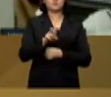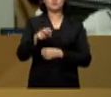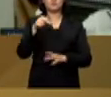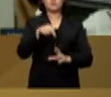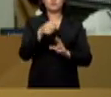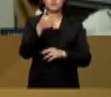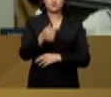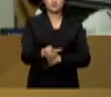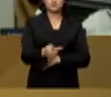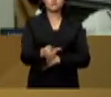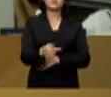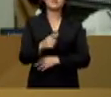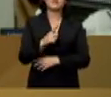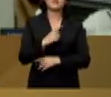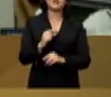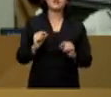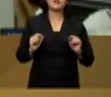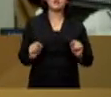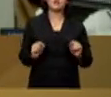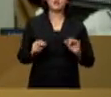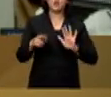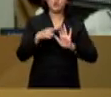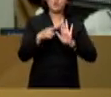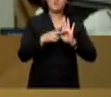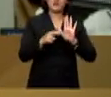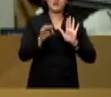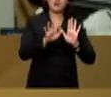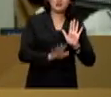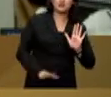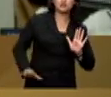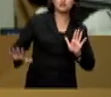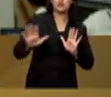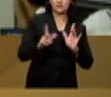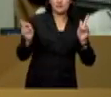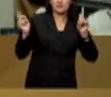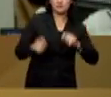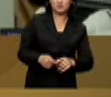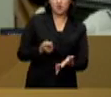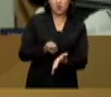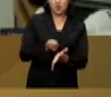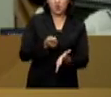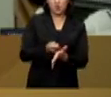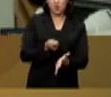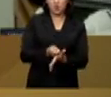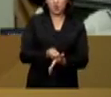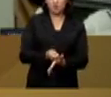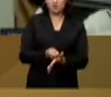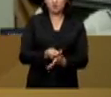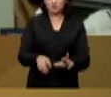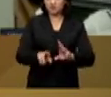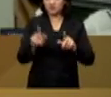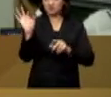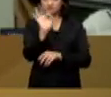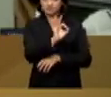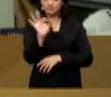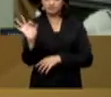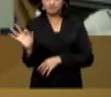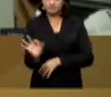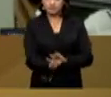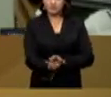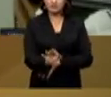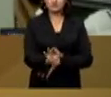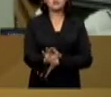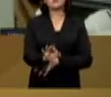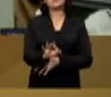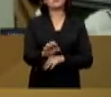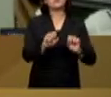incisos, cumpriu a função de norma geral do imposto, possibilitando a cobrança do diferencial de alíquota tanto na sistemática anterior